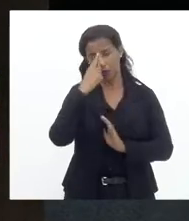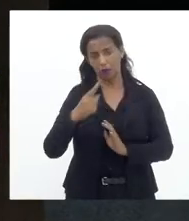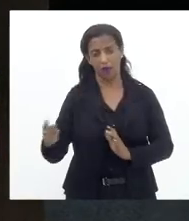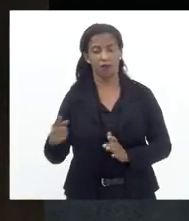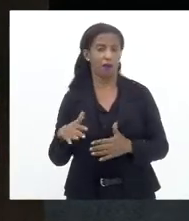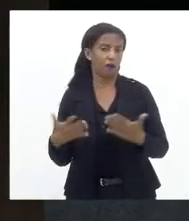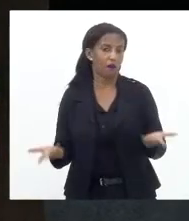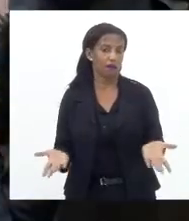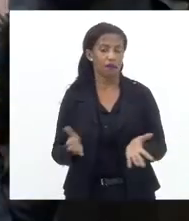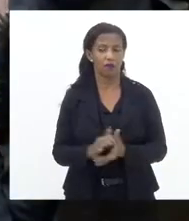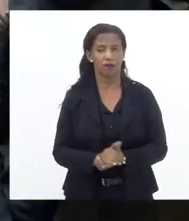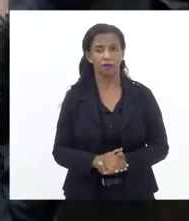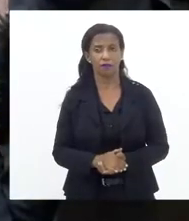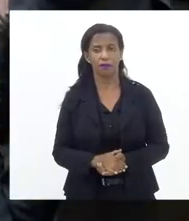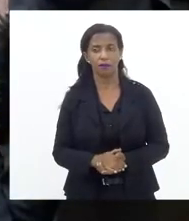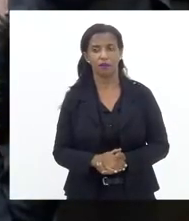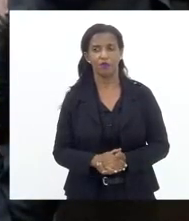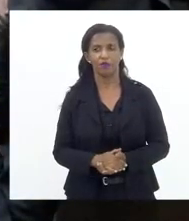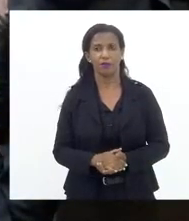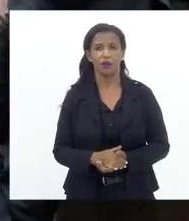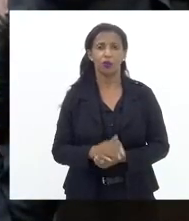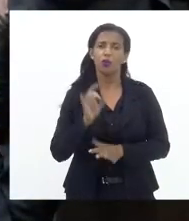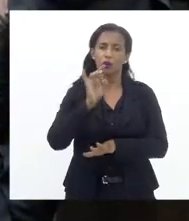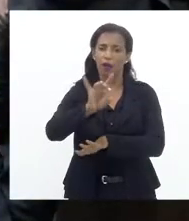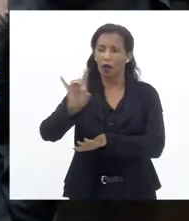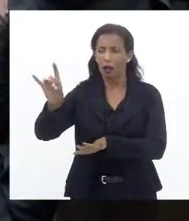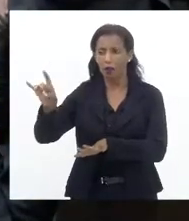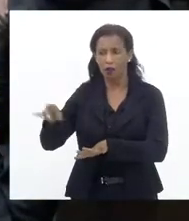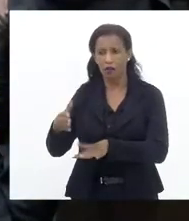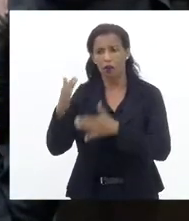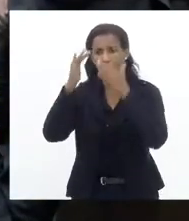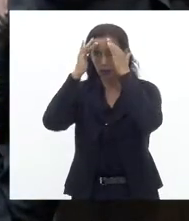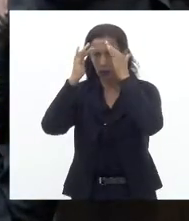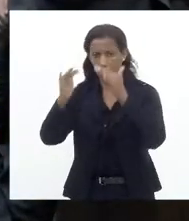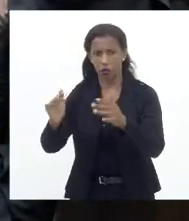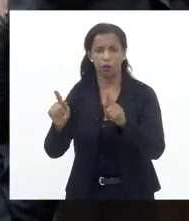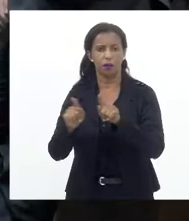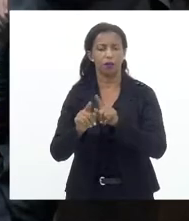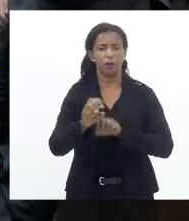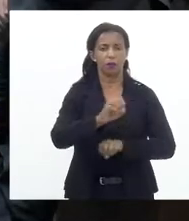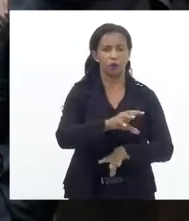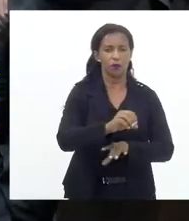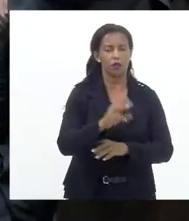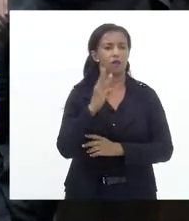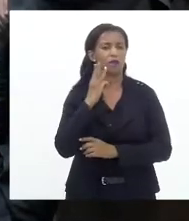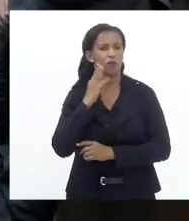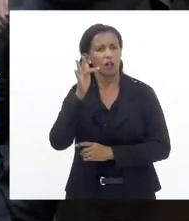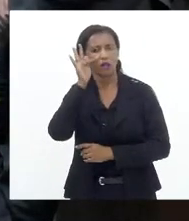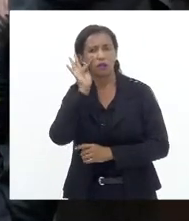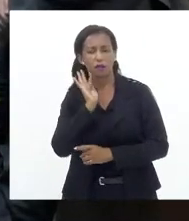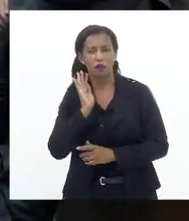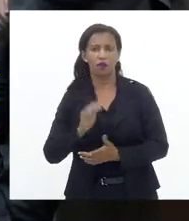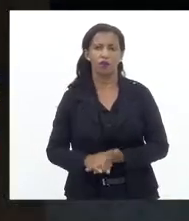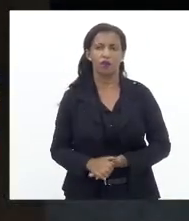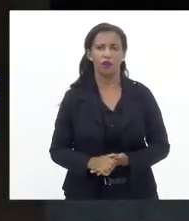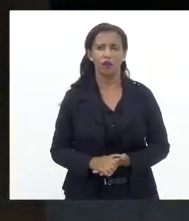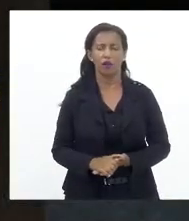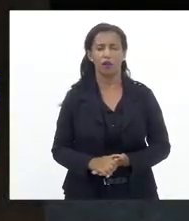que vem é claro os doutos aqui que eu sempre respeito da educação waldeck serafini